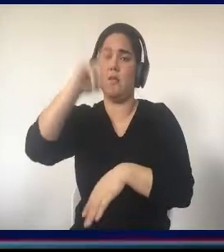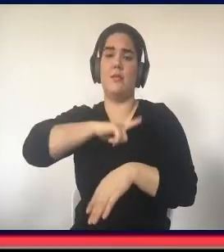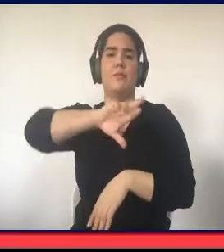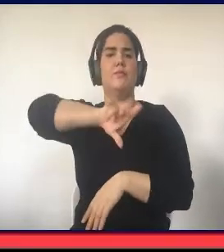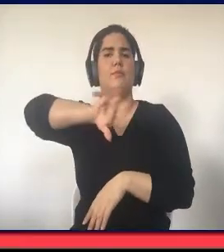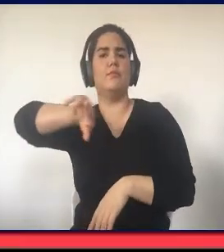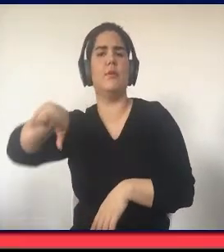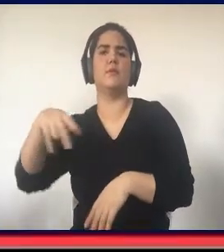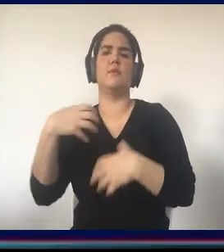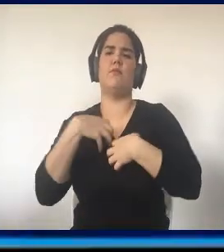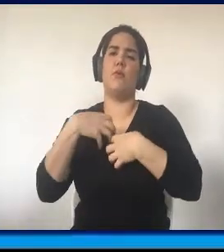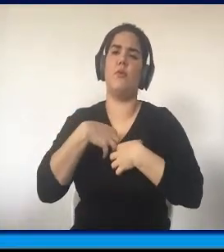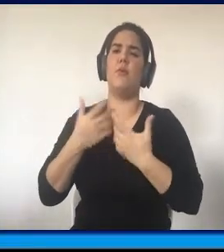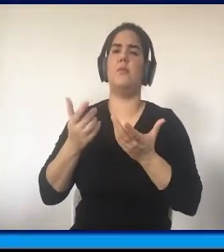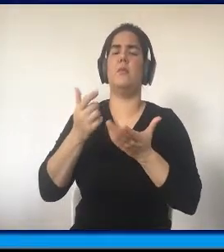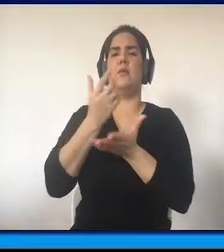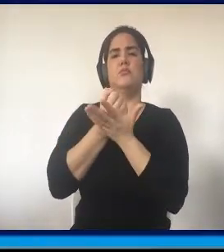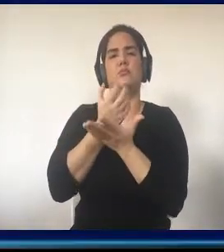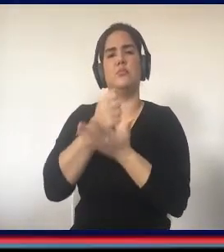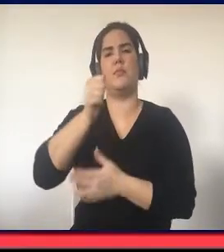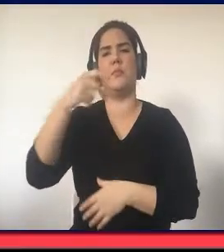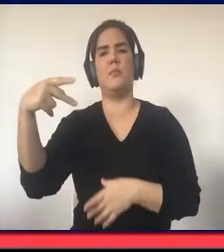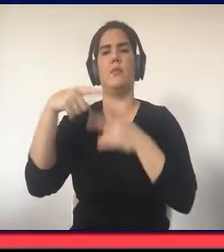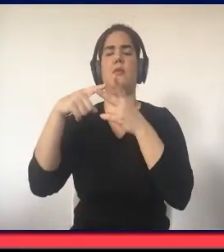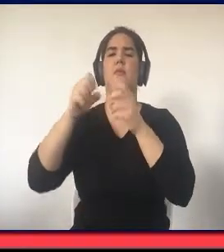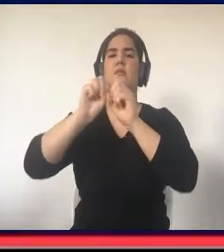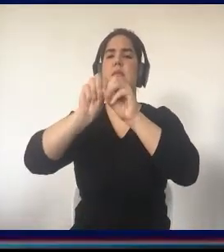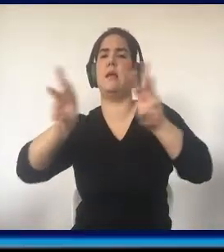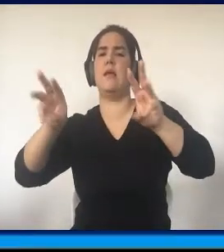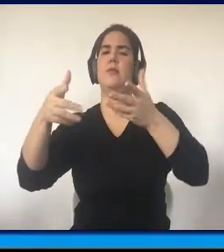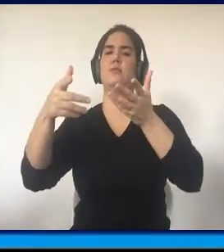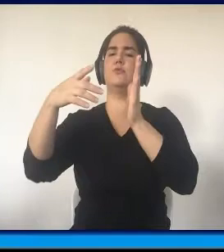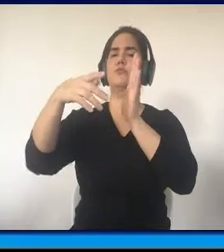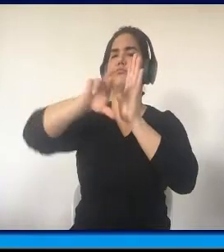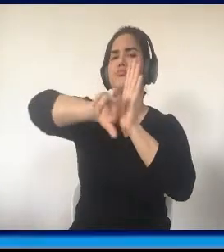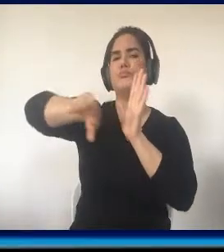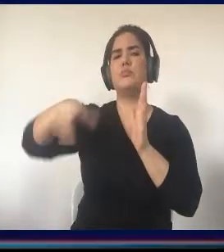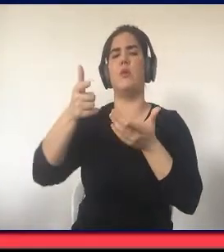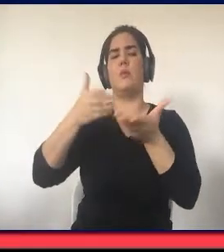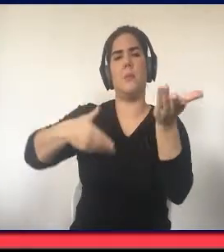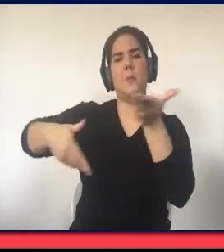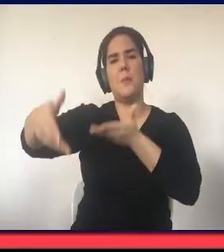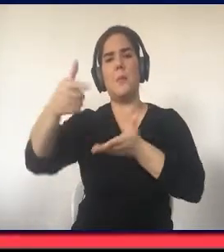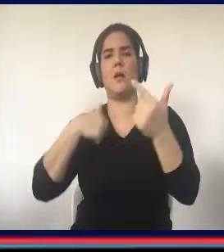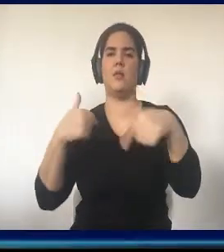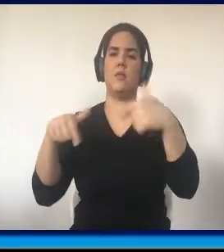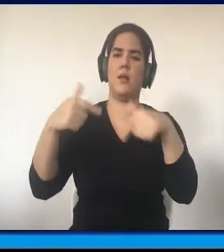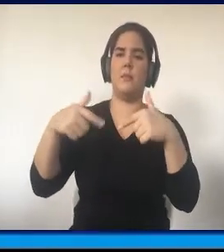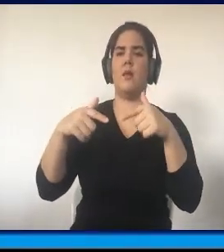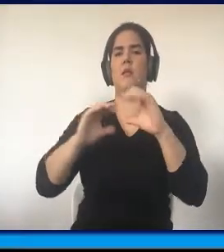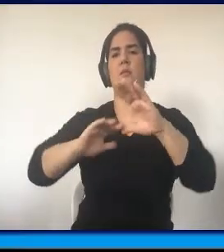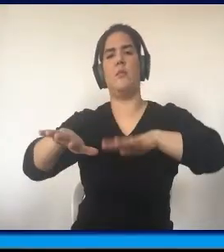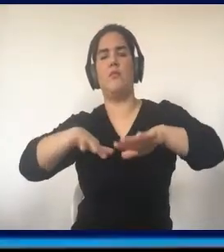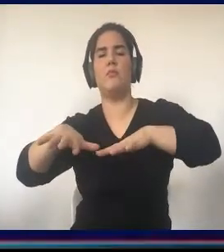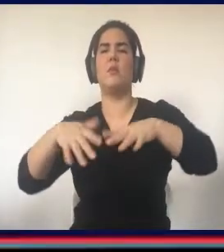diversos aplicativos, sites, programas para interagir, estabelecer o nosso trabalho, né? Fazer atividades físicas,